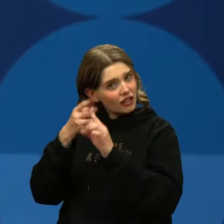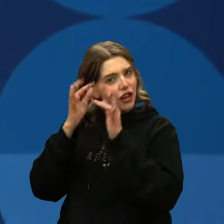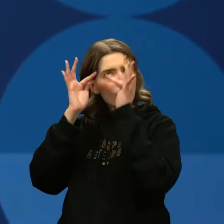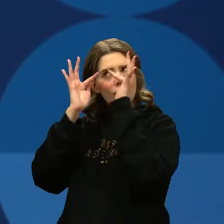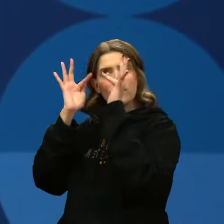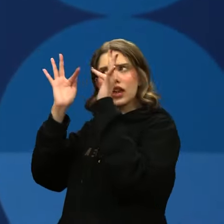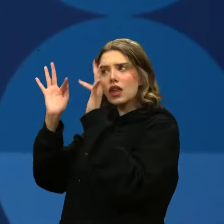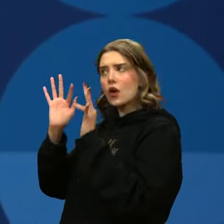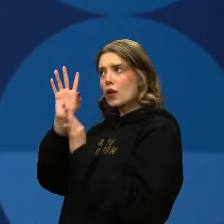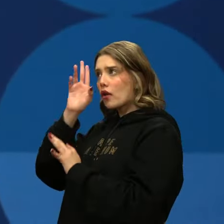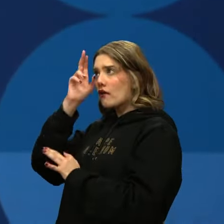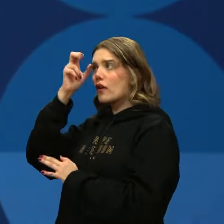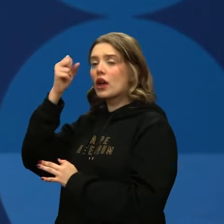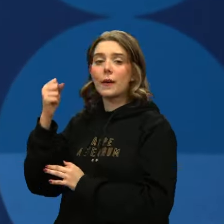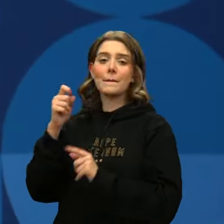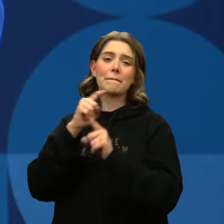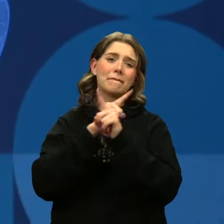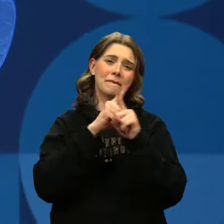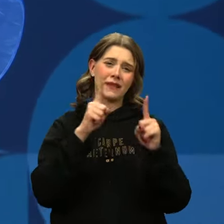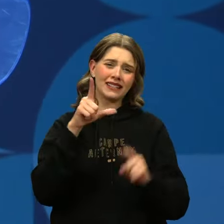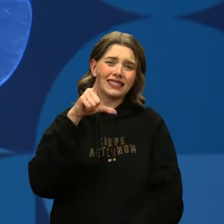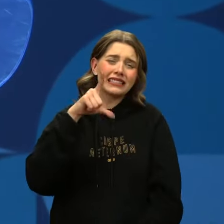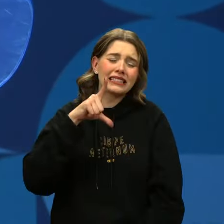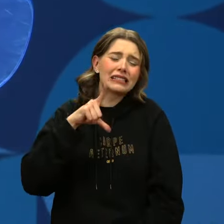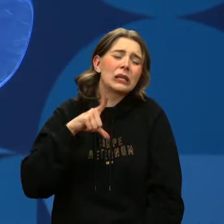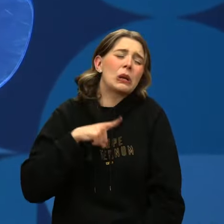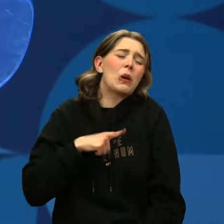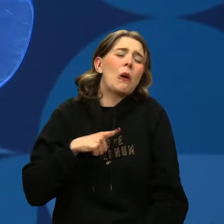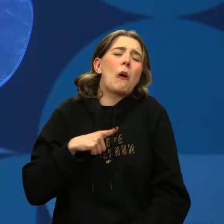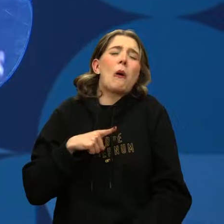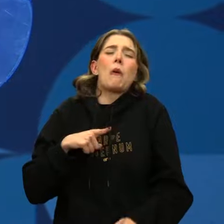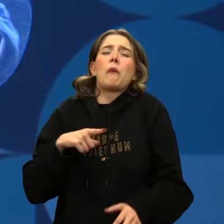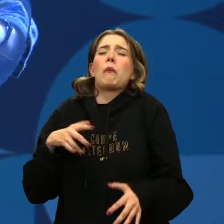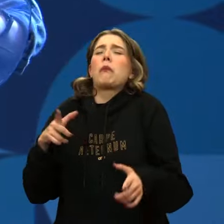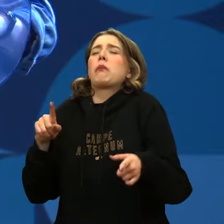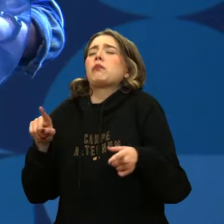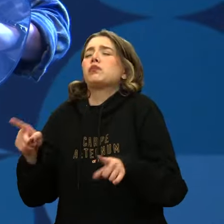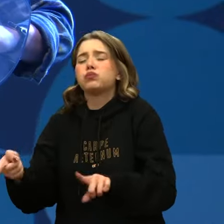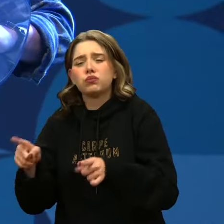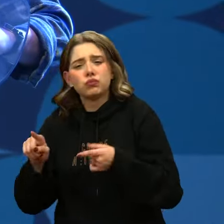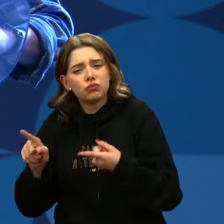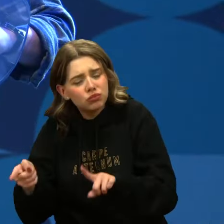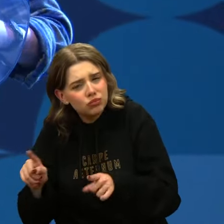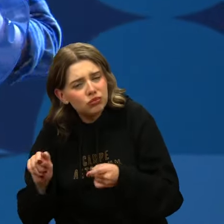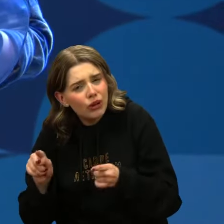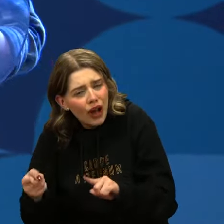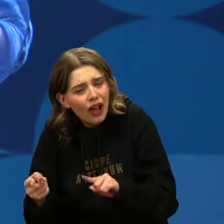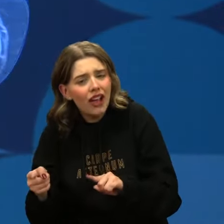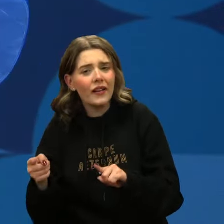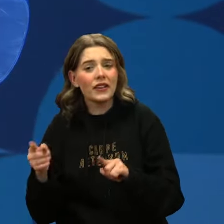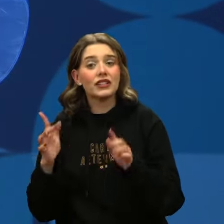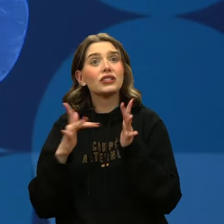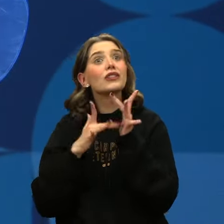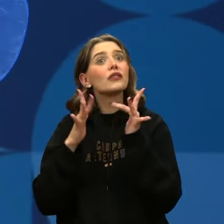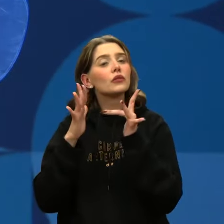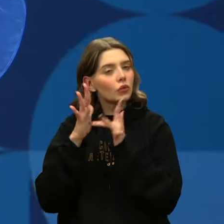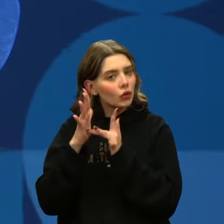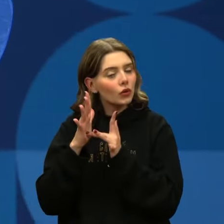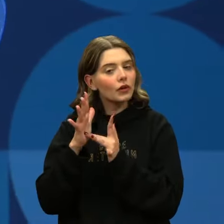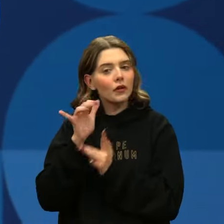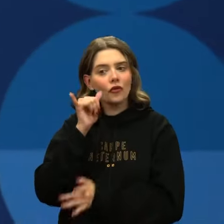porém, uma igreja que enfrentava grande oposição. Jesus chega a dizer que